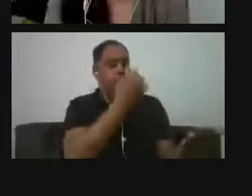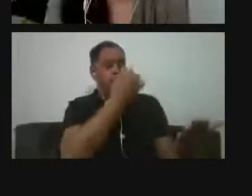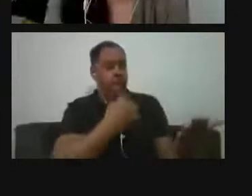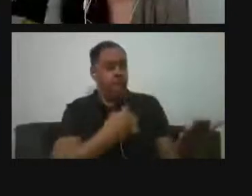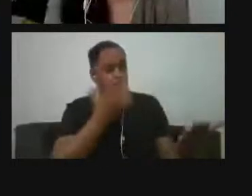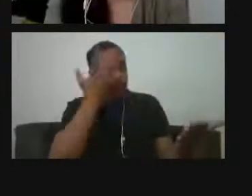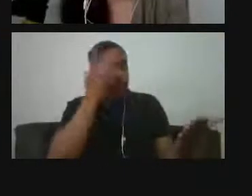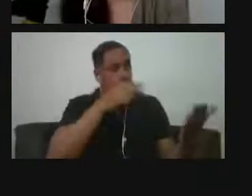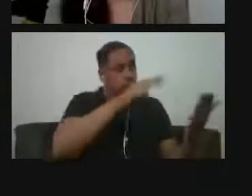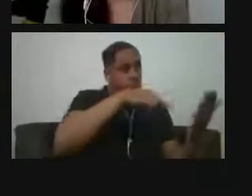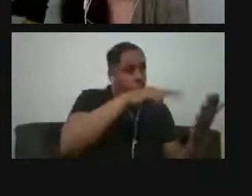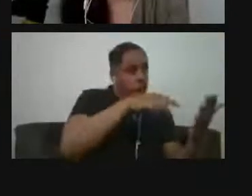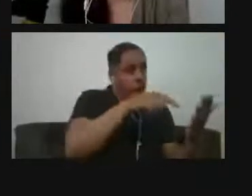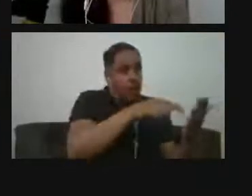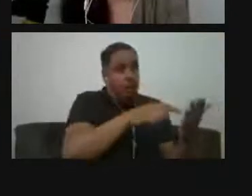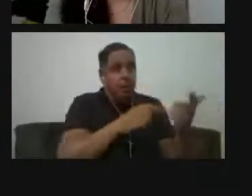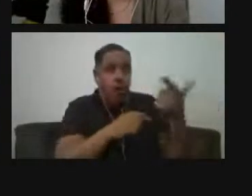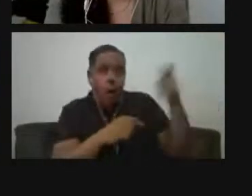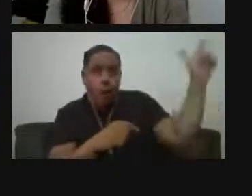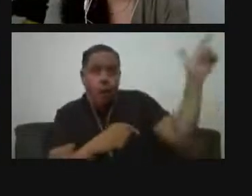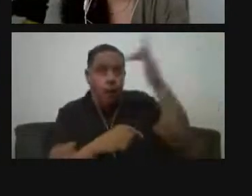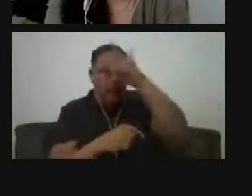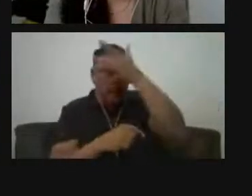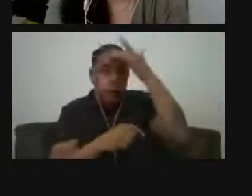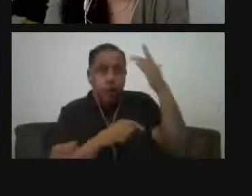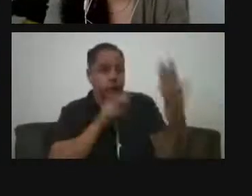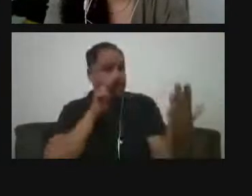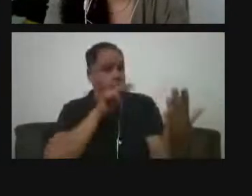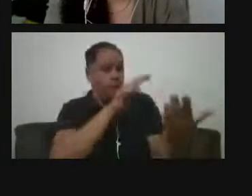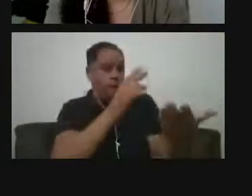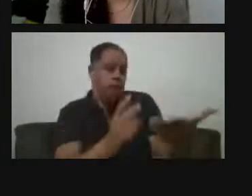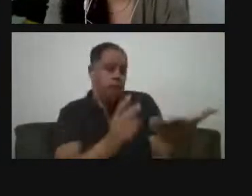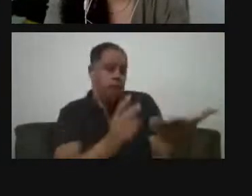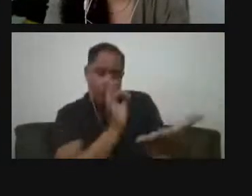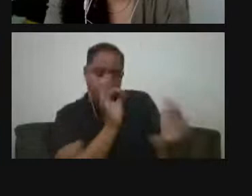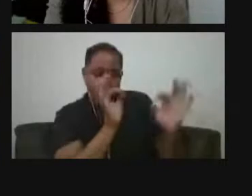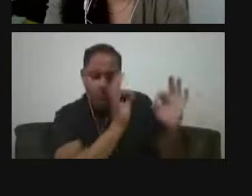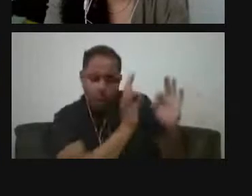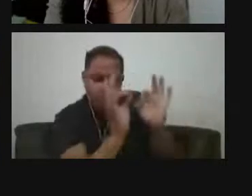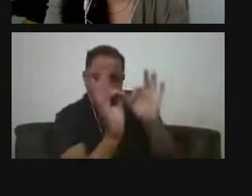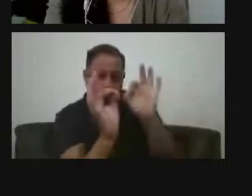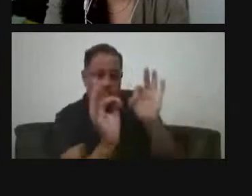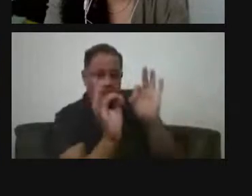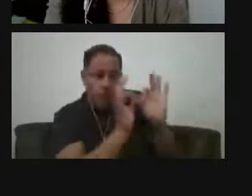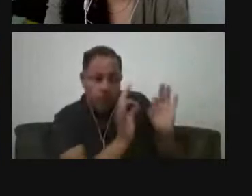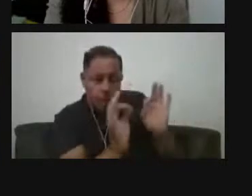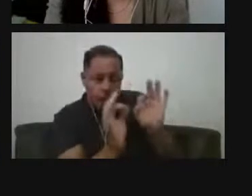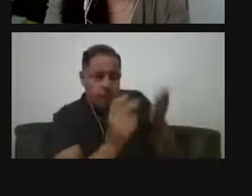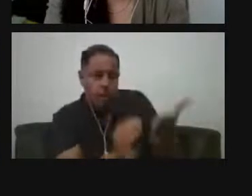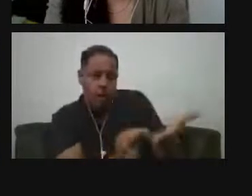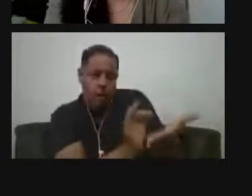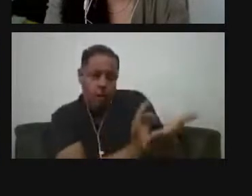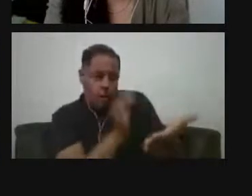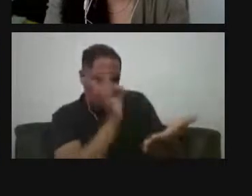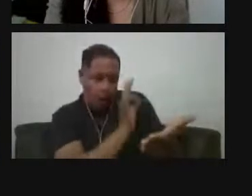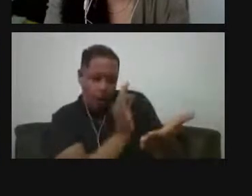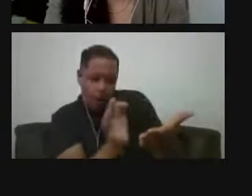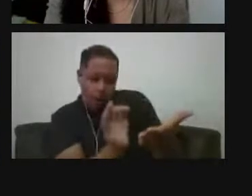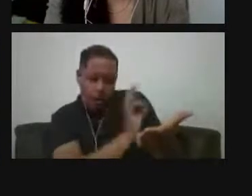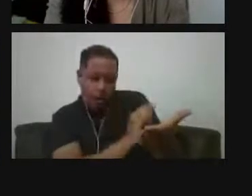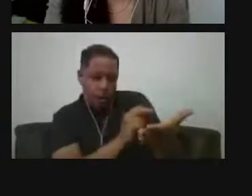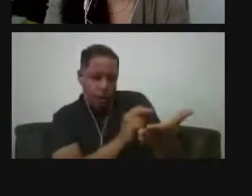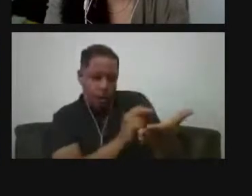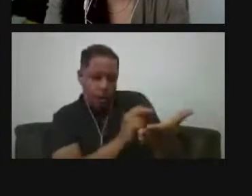mas quando a gente vai passando o olho, a gente vê que, olha, tem isso aqui eu encontro em mim mesmo, isso aqui também eu encontro em mim